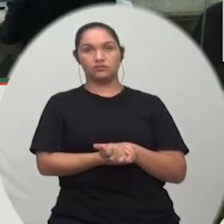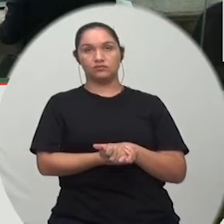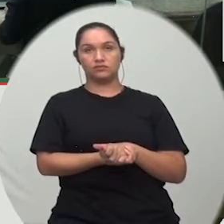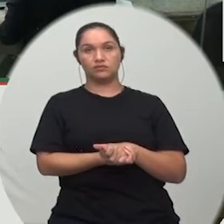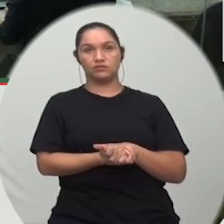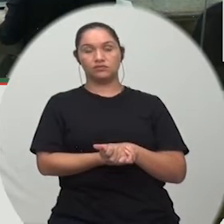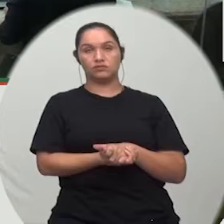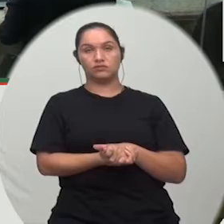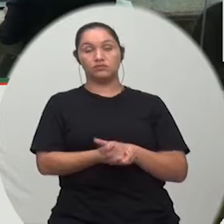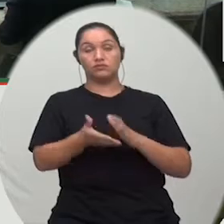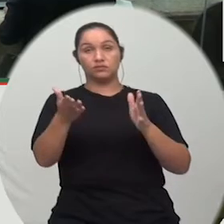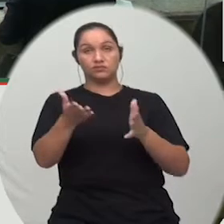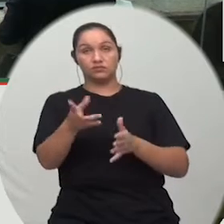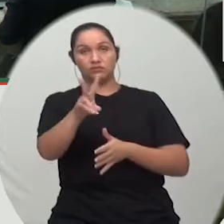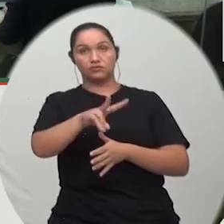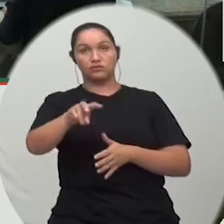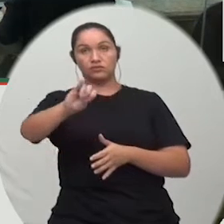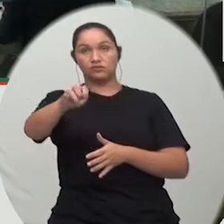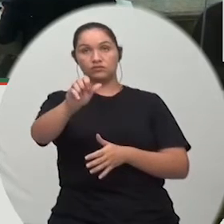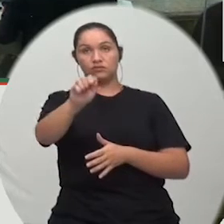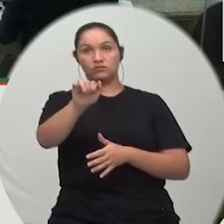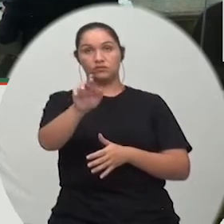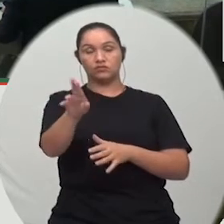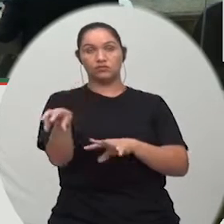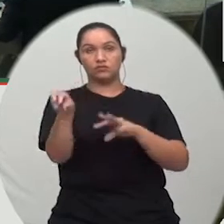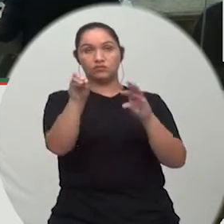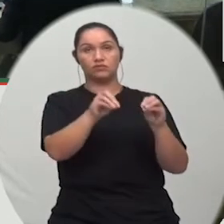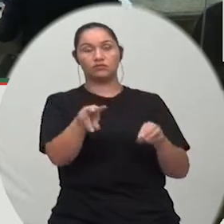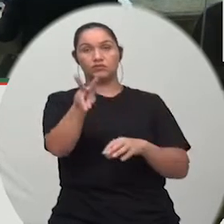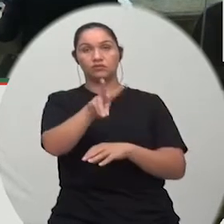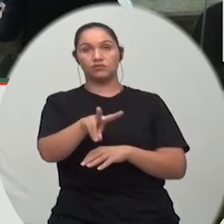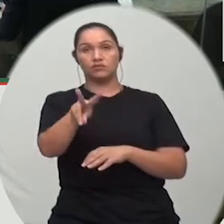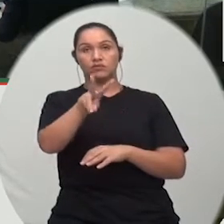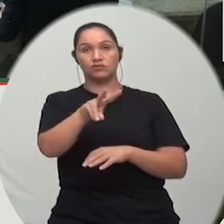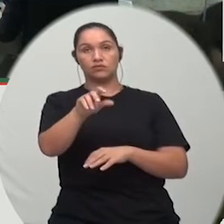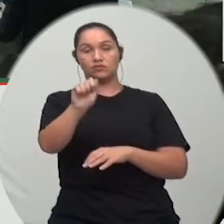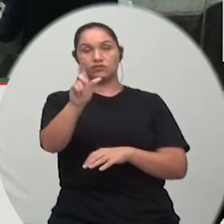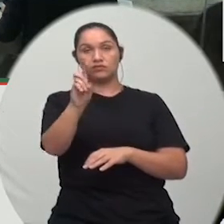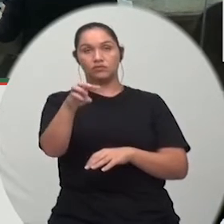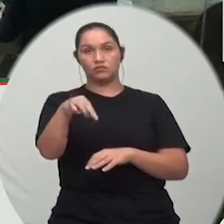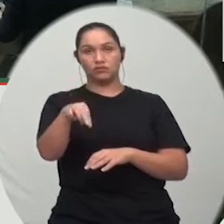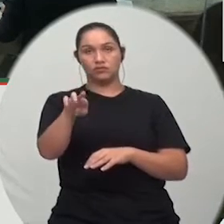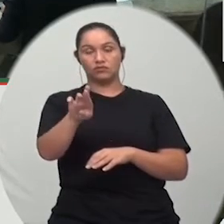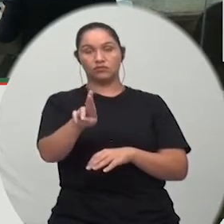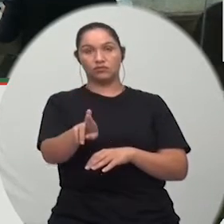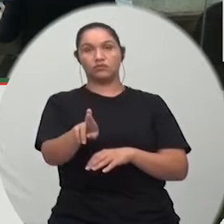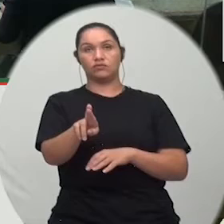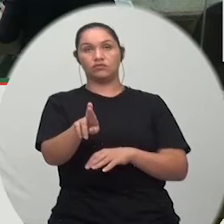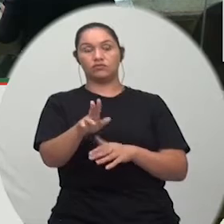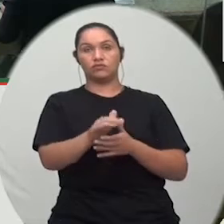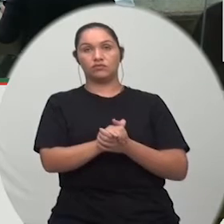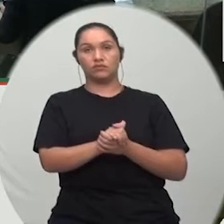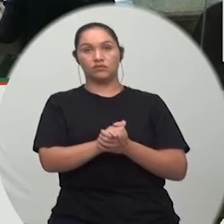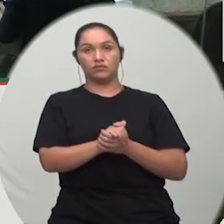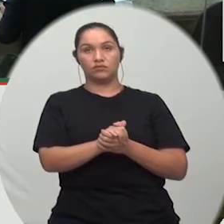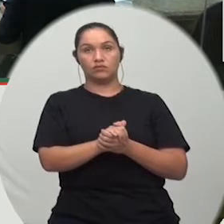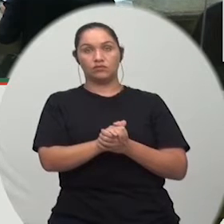Com a palavra o vereador Jair Alexandre. Declina. Com a palavra o vereador Ademir Honorato.